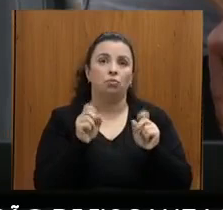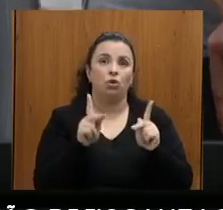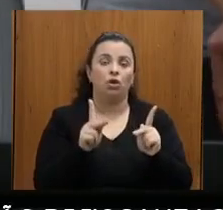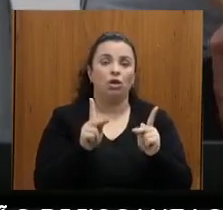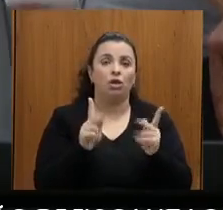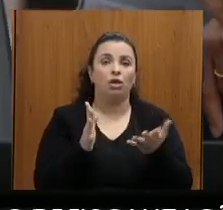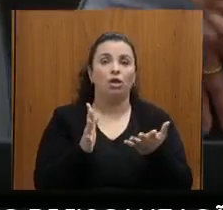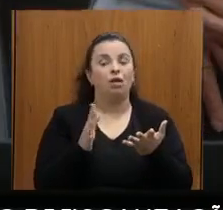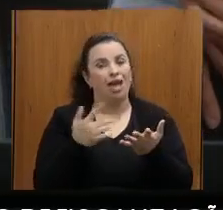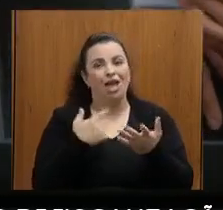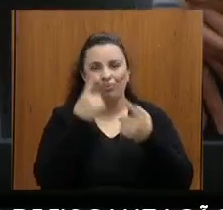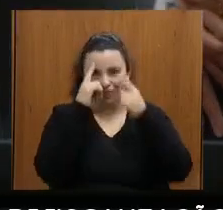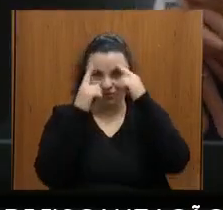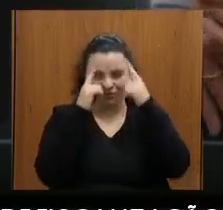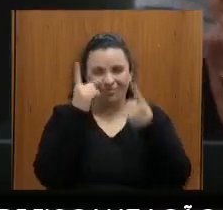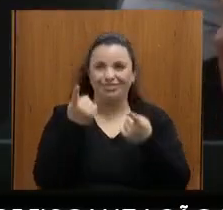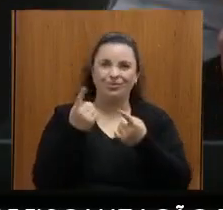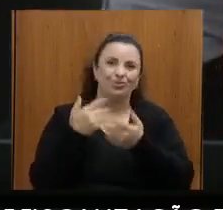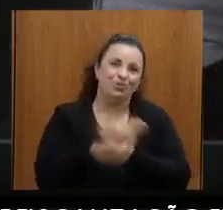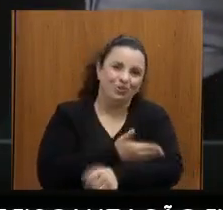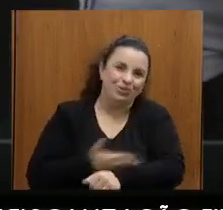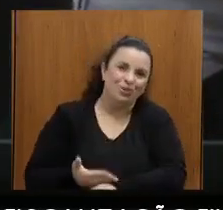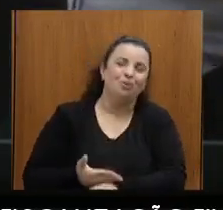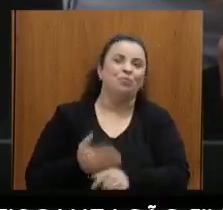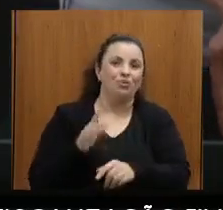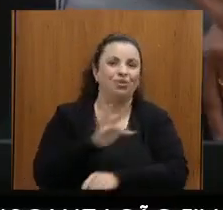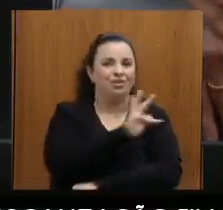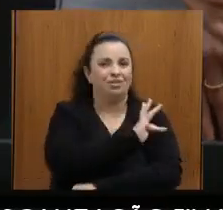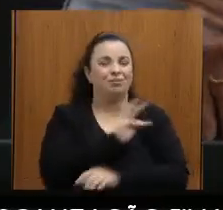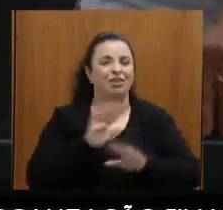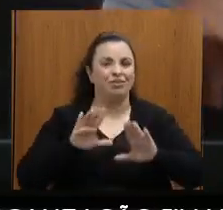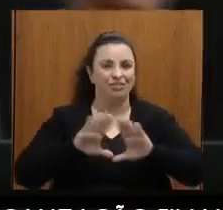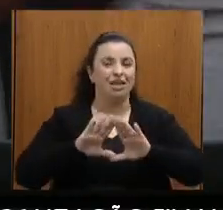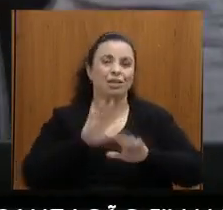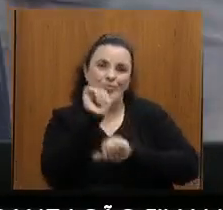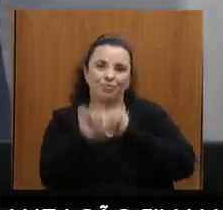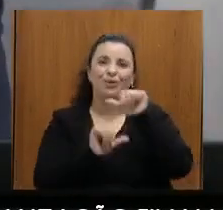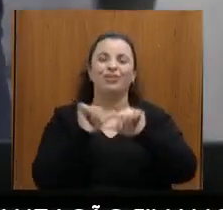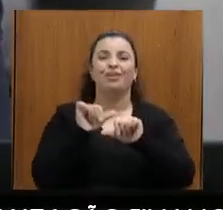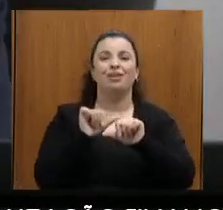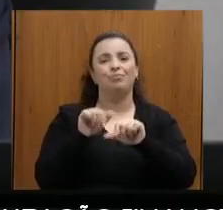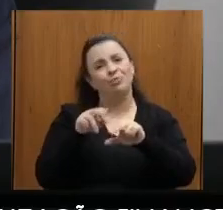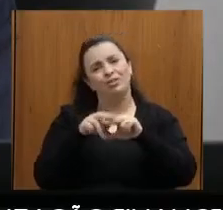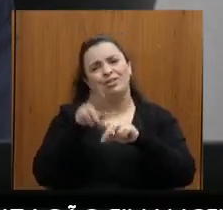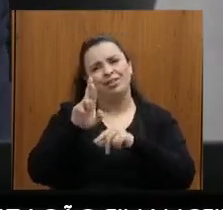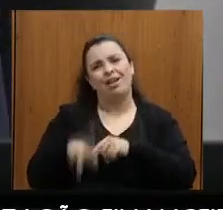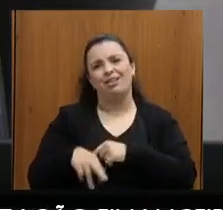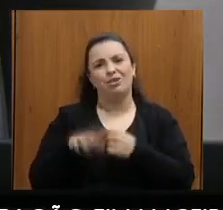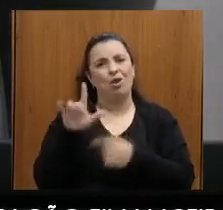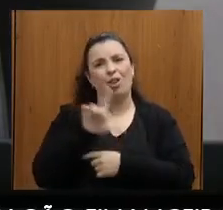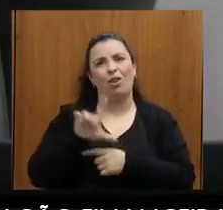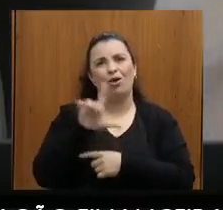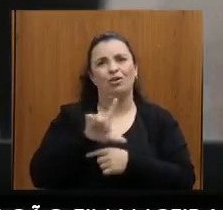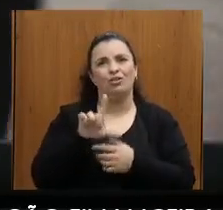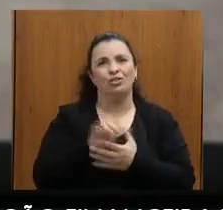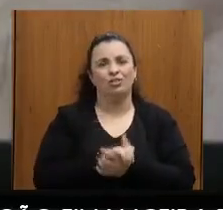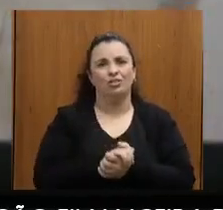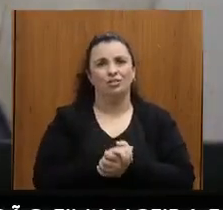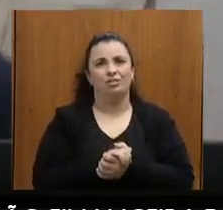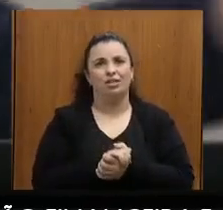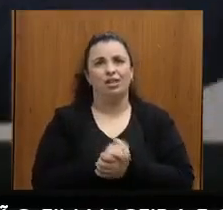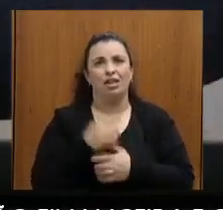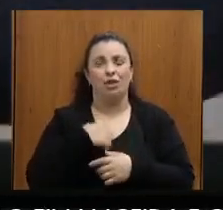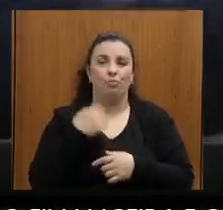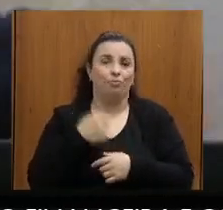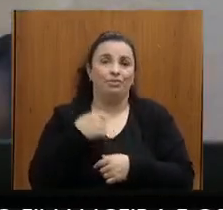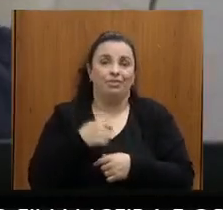aqui na tradição aqui da Assembleia Fiscaliza, por razões mais ou menos óbvias. Primeiro que eu tenho, eu pessoalmente tenho até